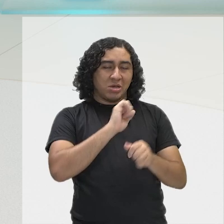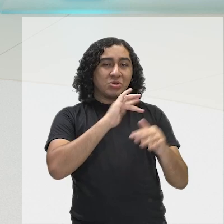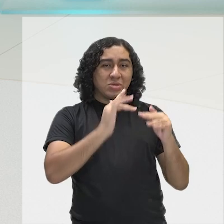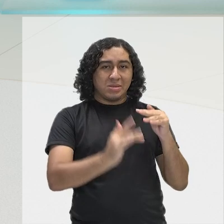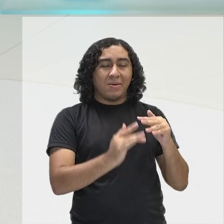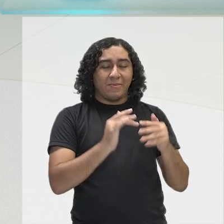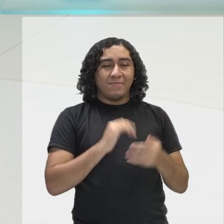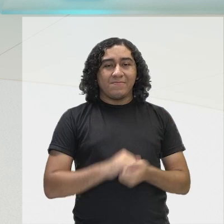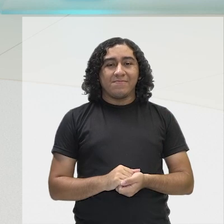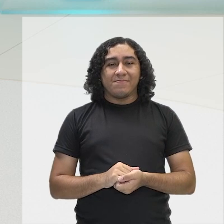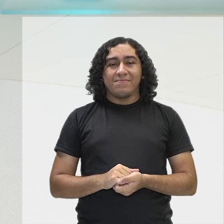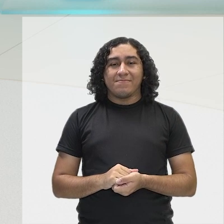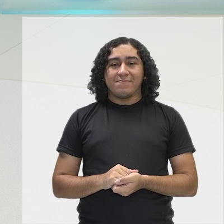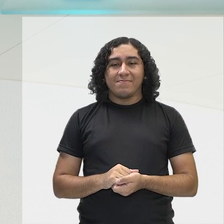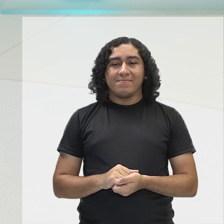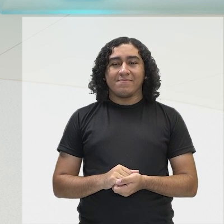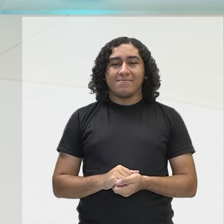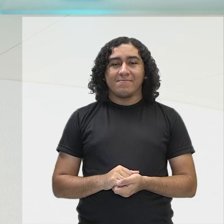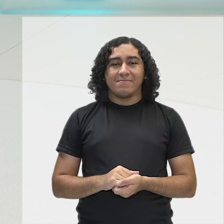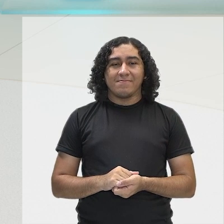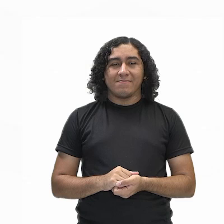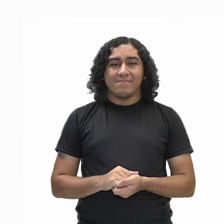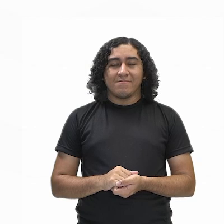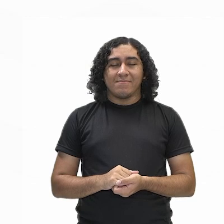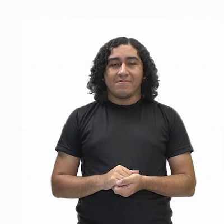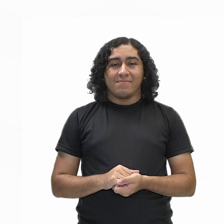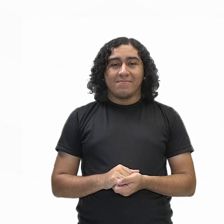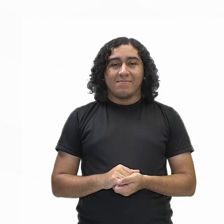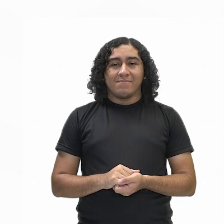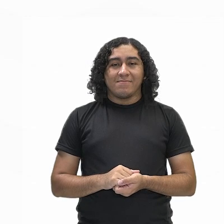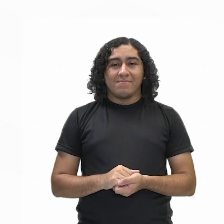né? Então, vamos dar uma olhada aqui.